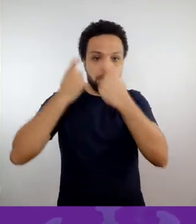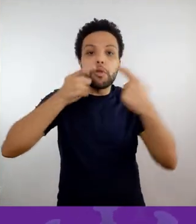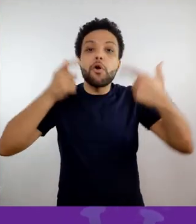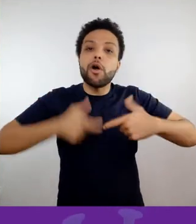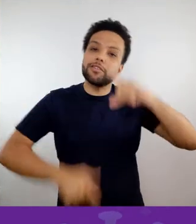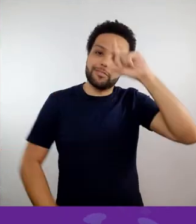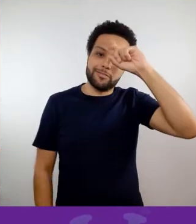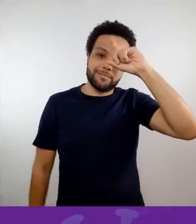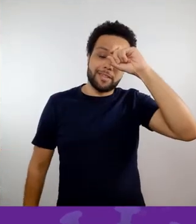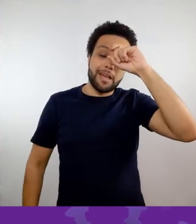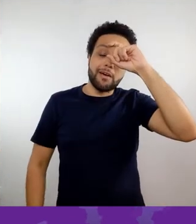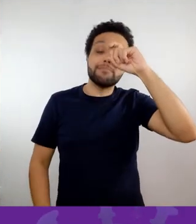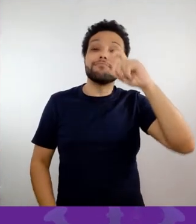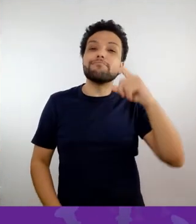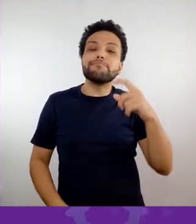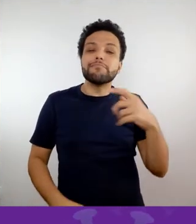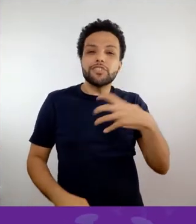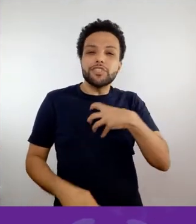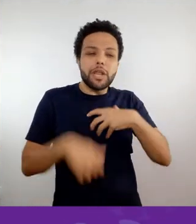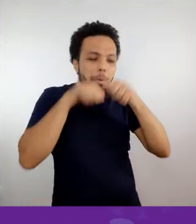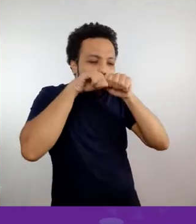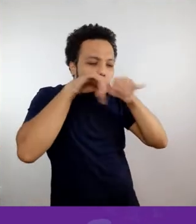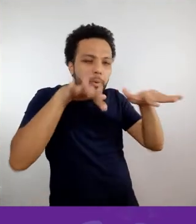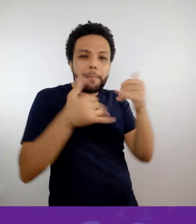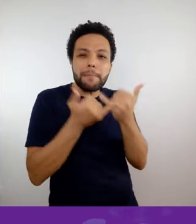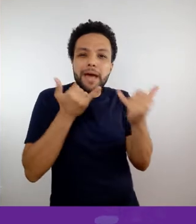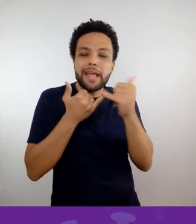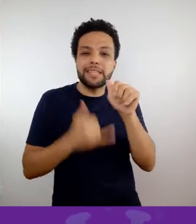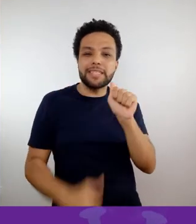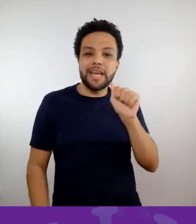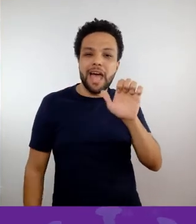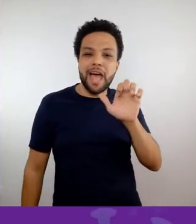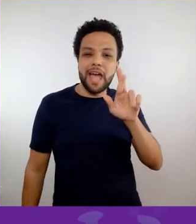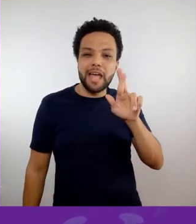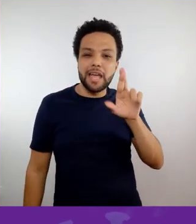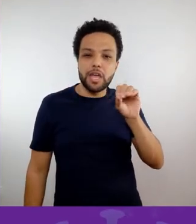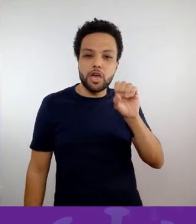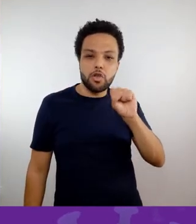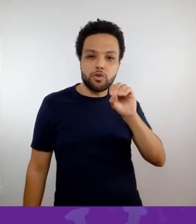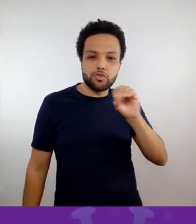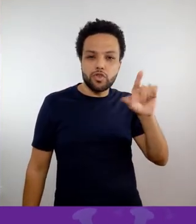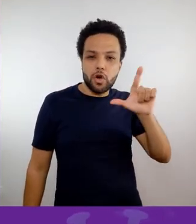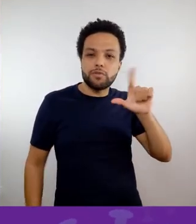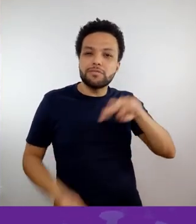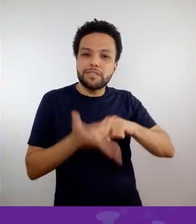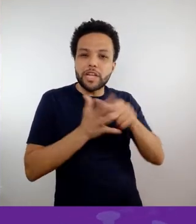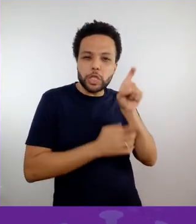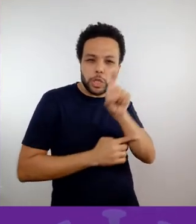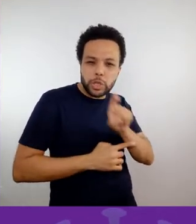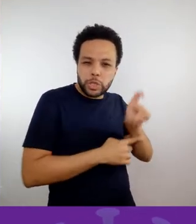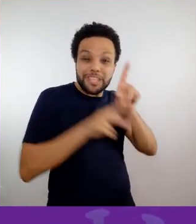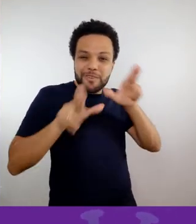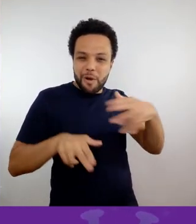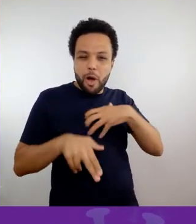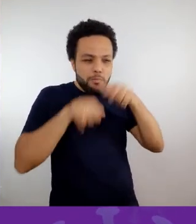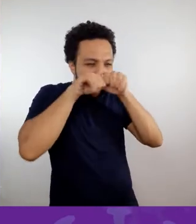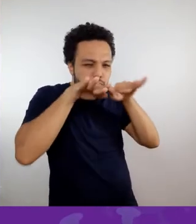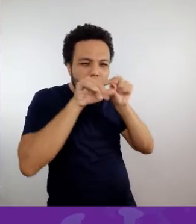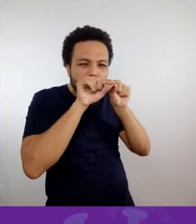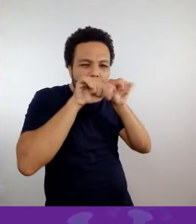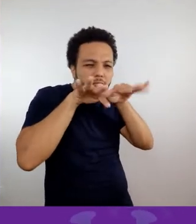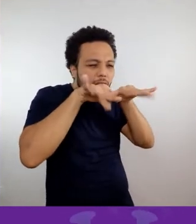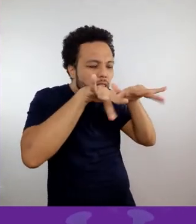hospitalares né onde se provocava muito aerossol devido a determinadas medidas de ventilação do paciente de